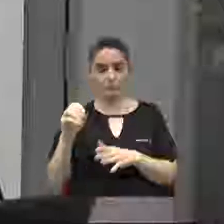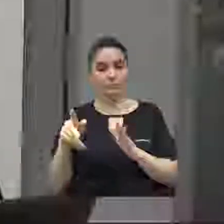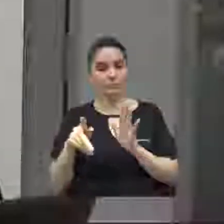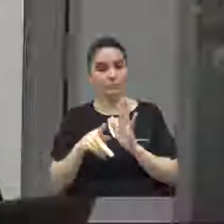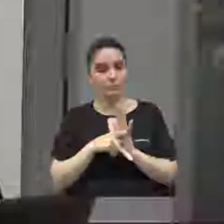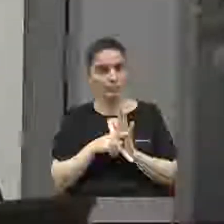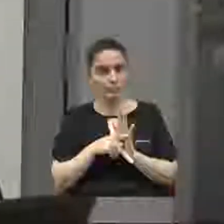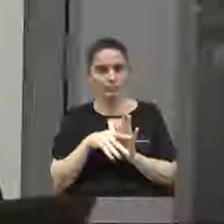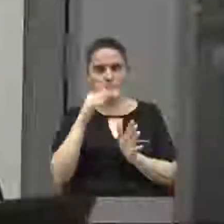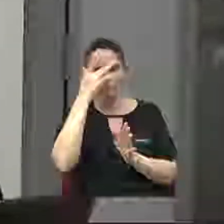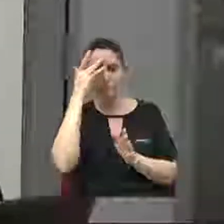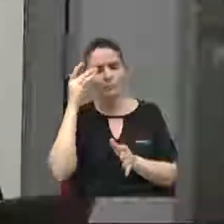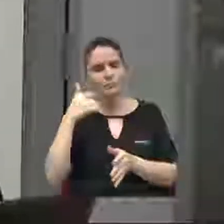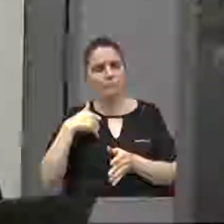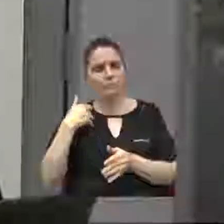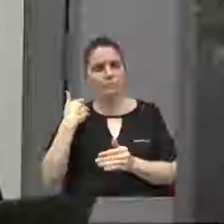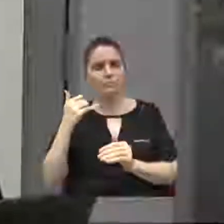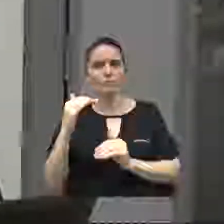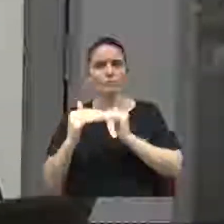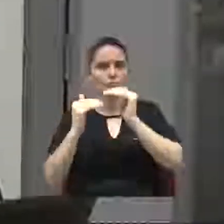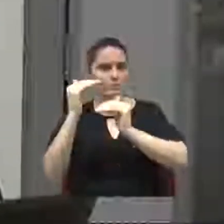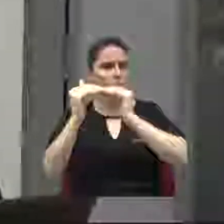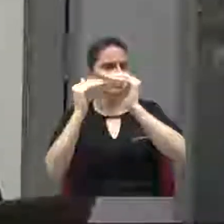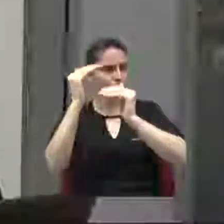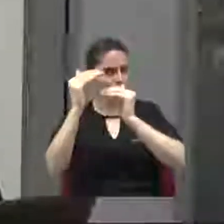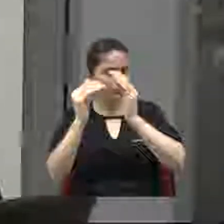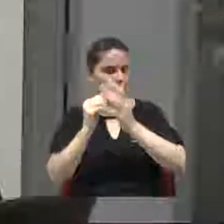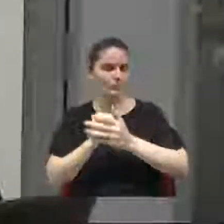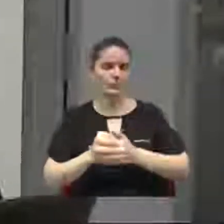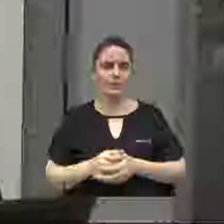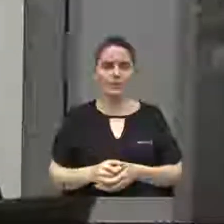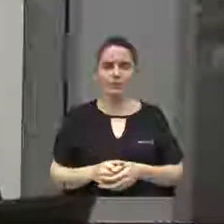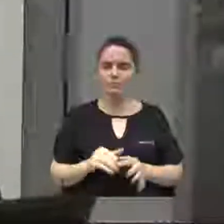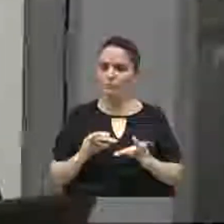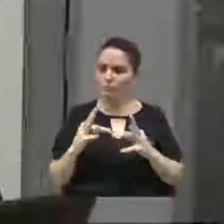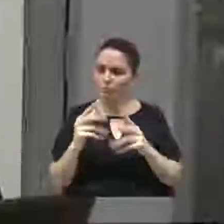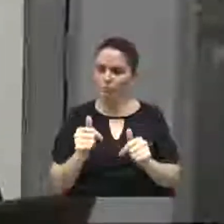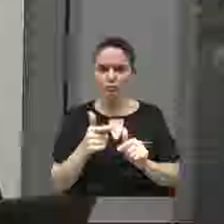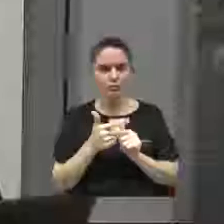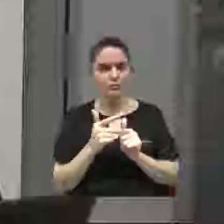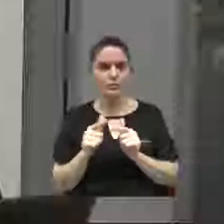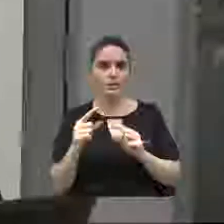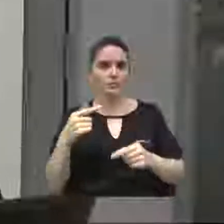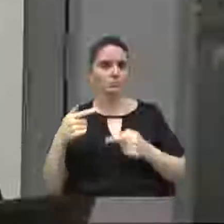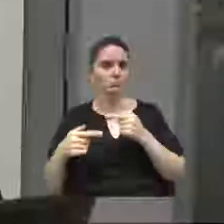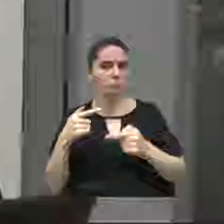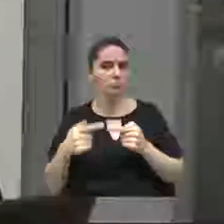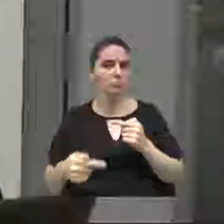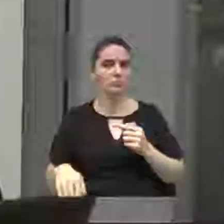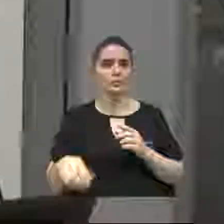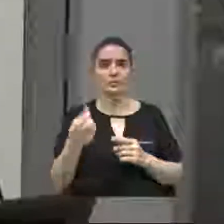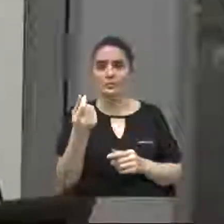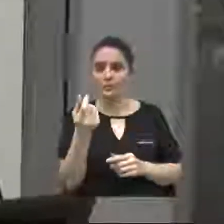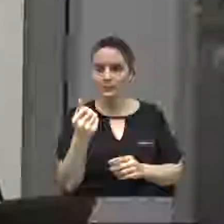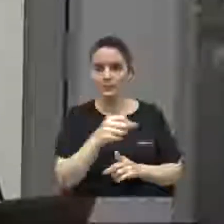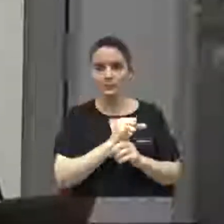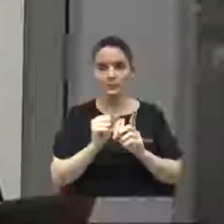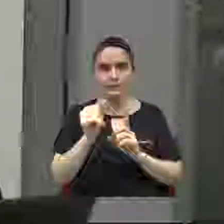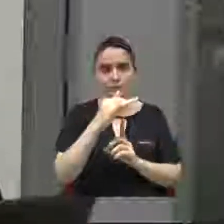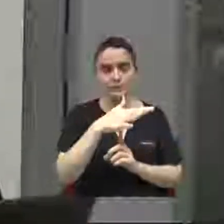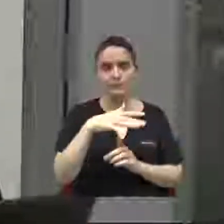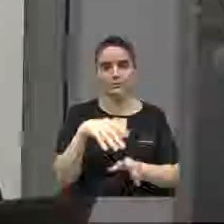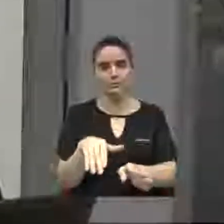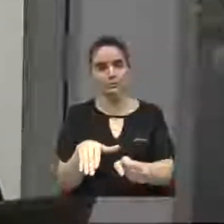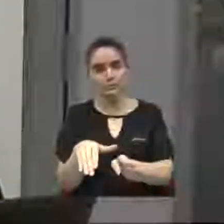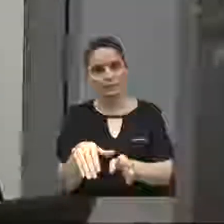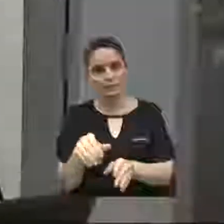aos problemas comunitários da idade, político, social, econômico, cultural, educacional. E o que a gente acabou vendo